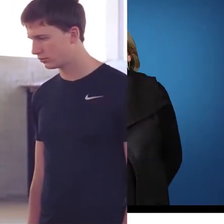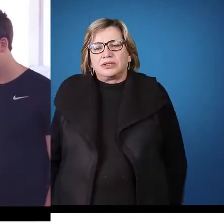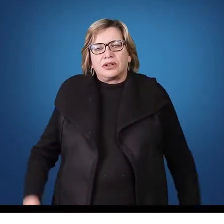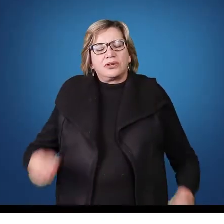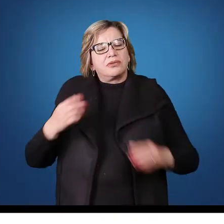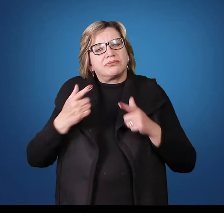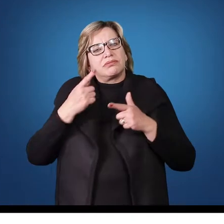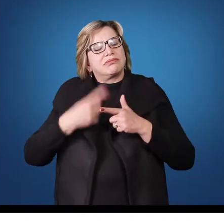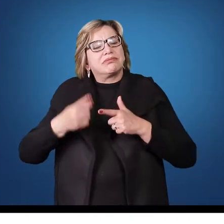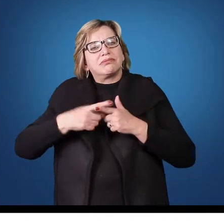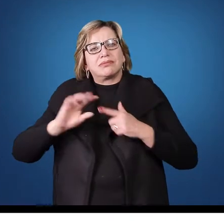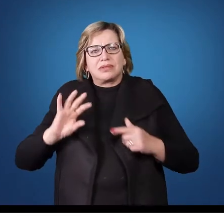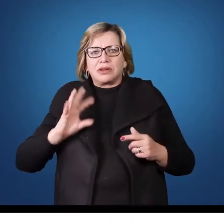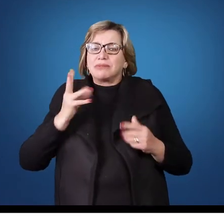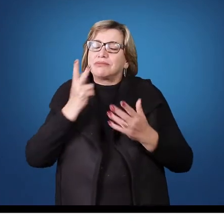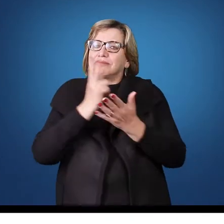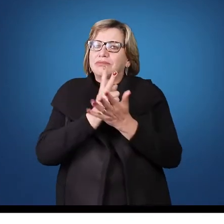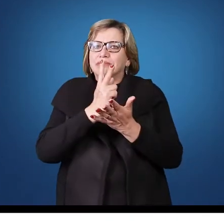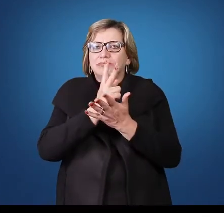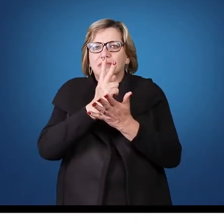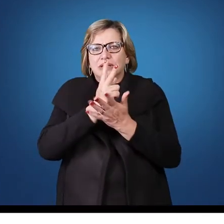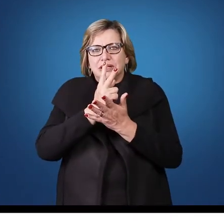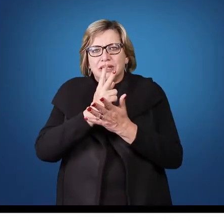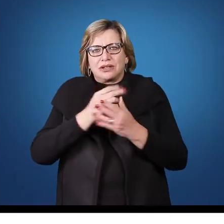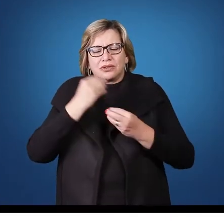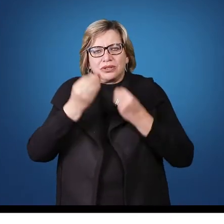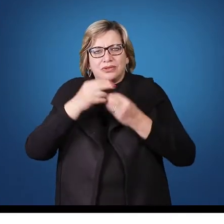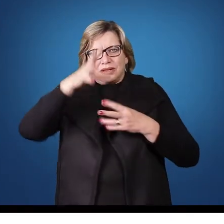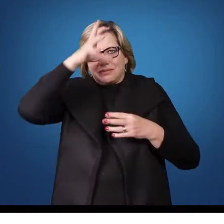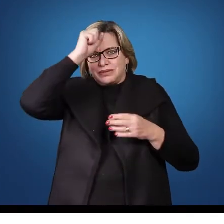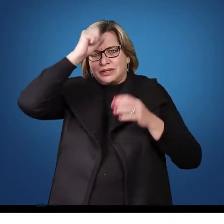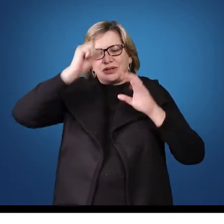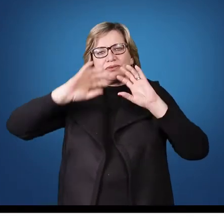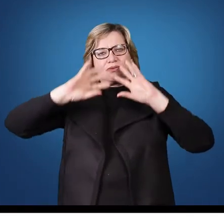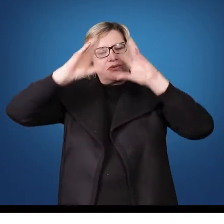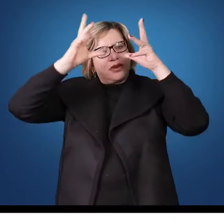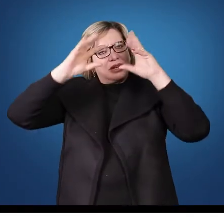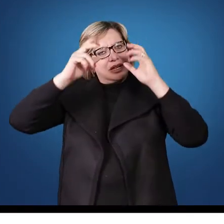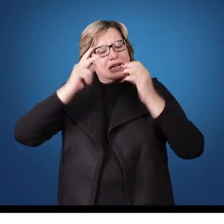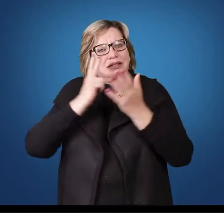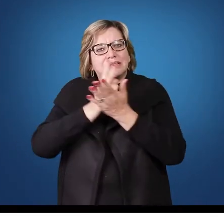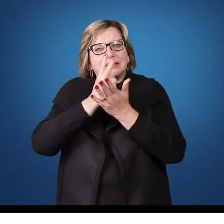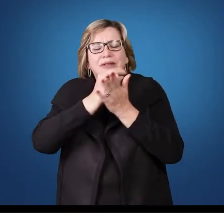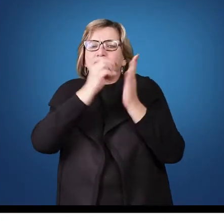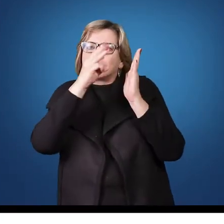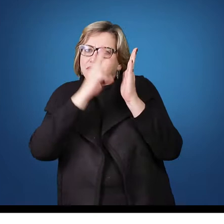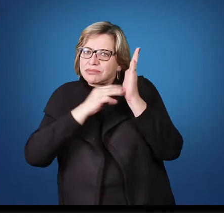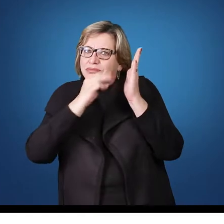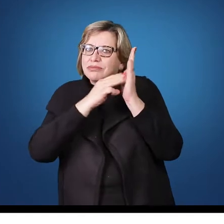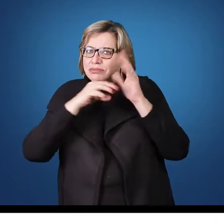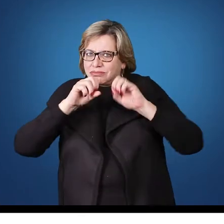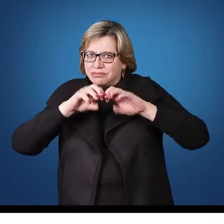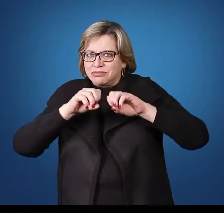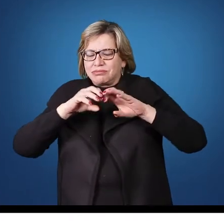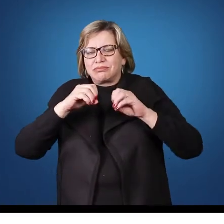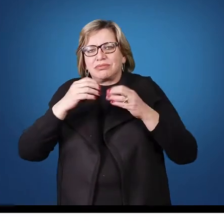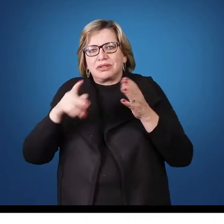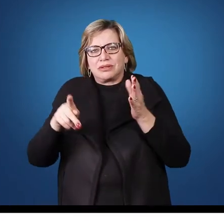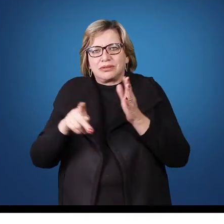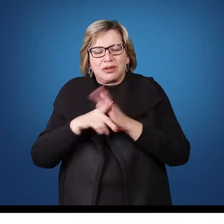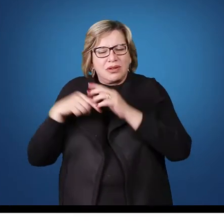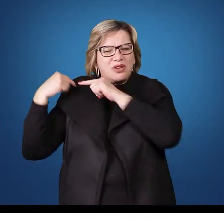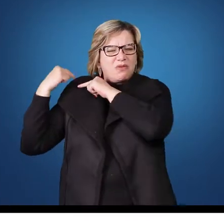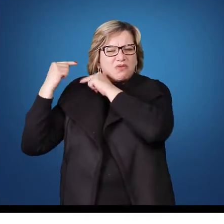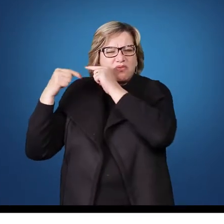Um dos problemas mais comuns do processo de aprendizagem do vôlei é que, normalmente, os métodos de ensino que nós temos de